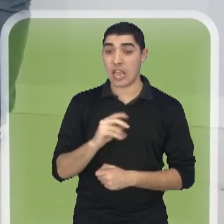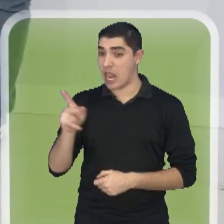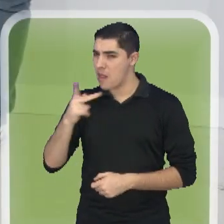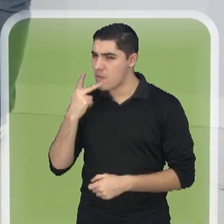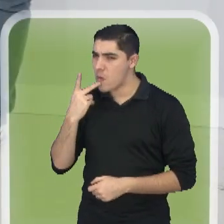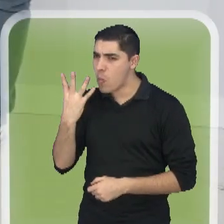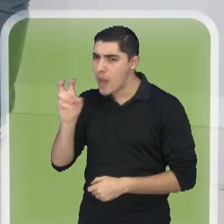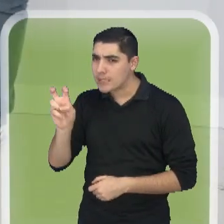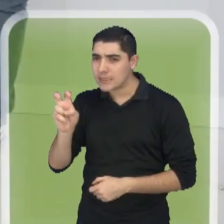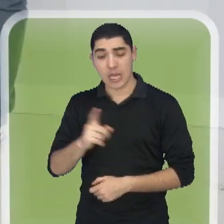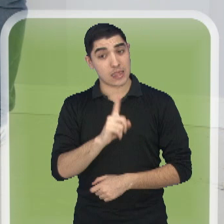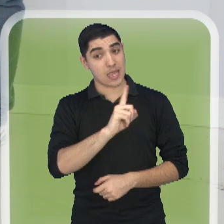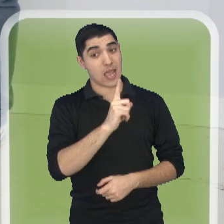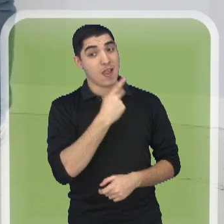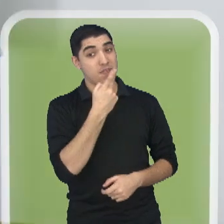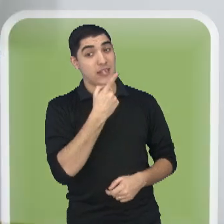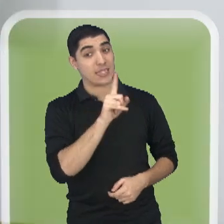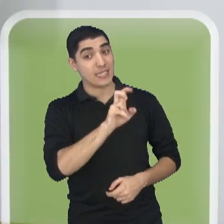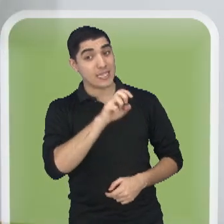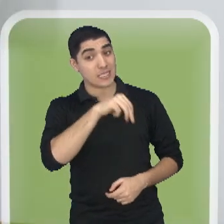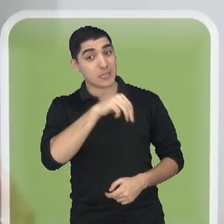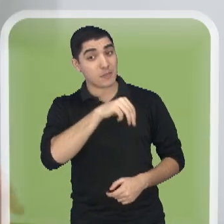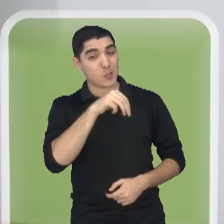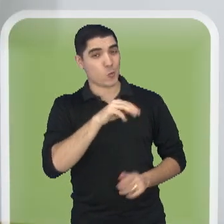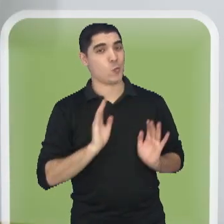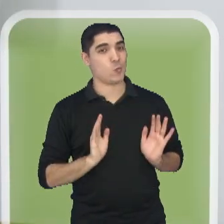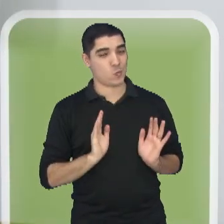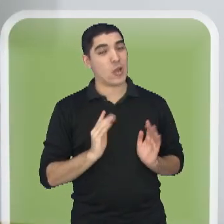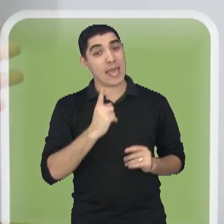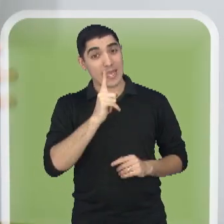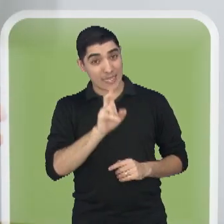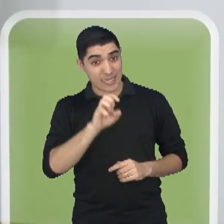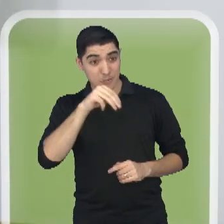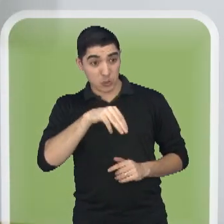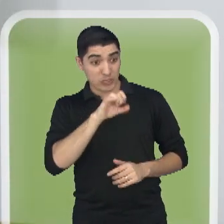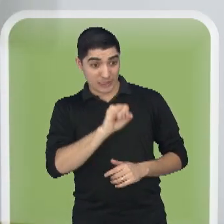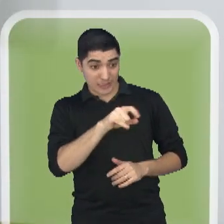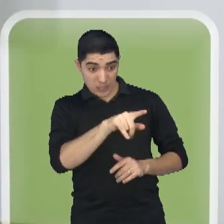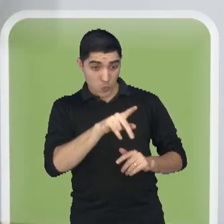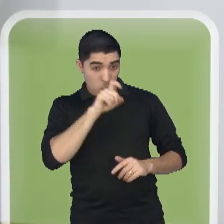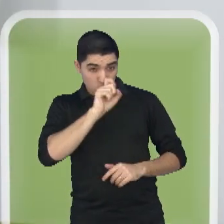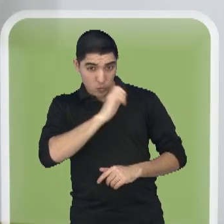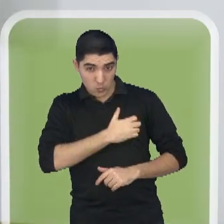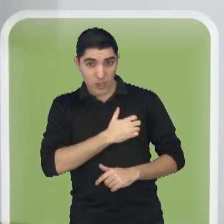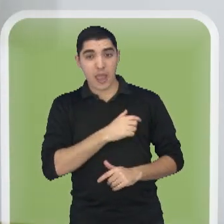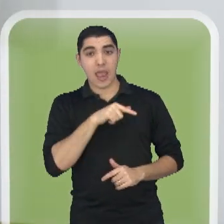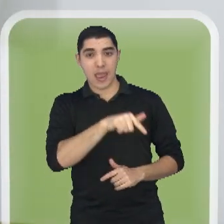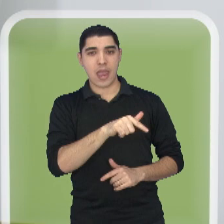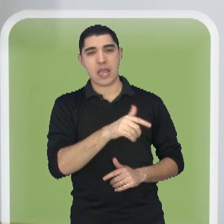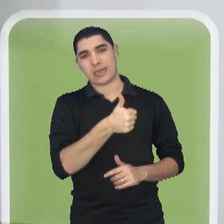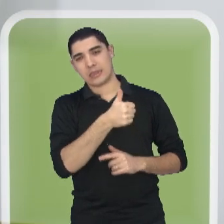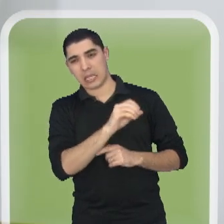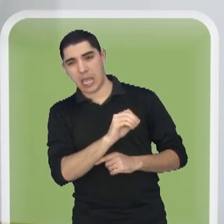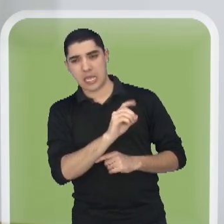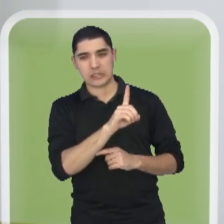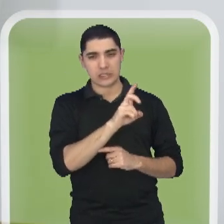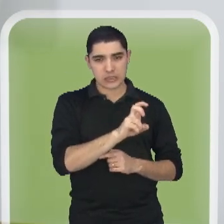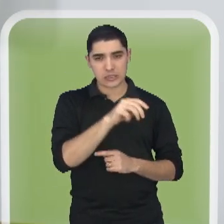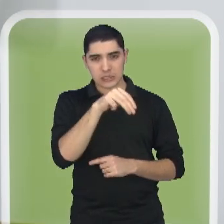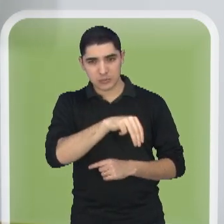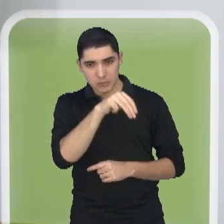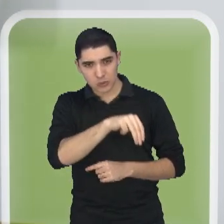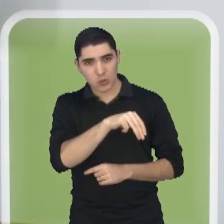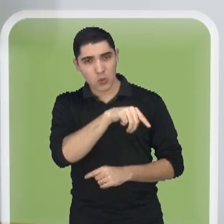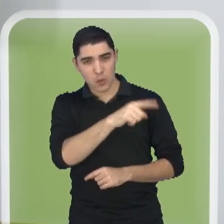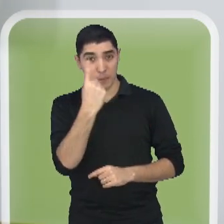dos 15 primeiros. Porque se o São José tomasse o gol nos 10, 15 primeiros minutos